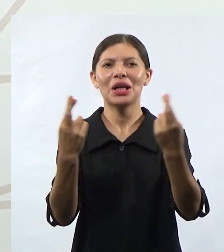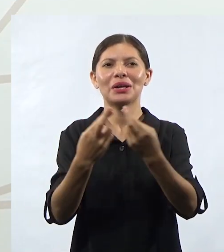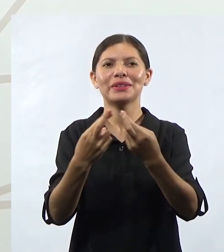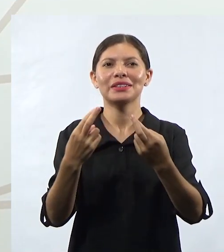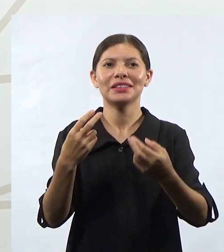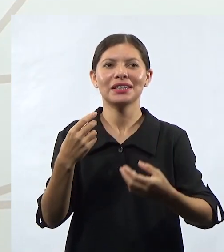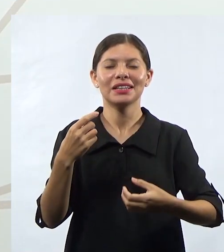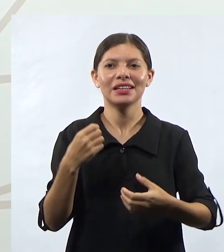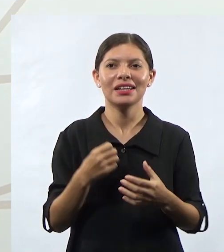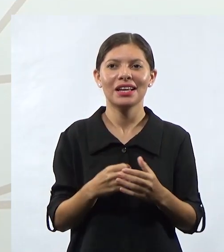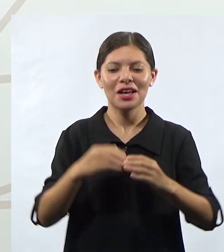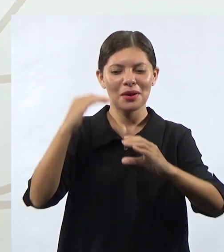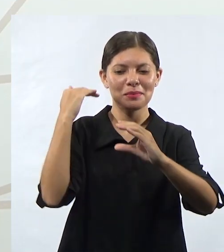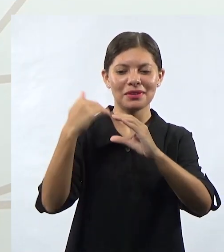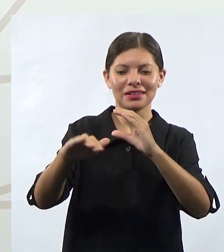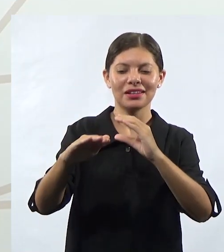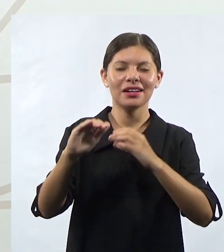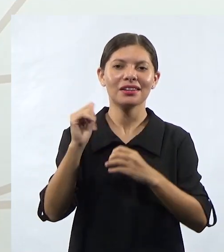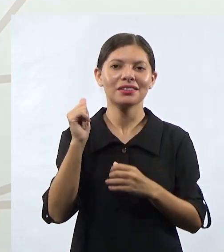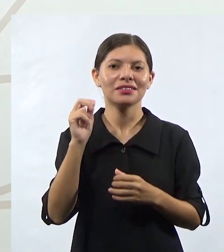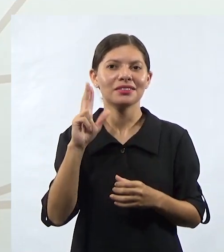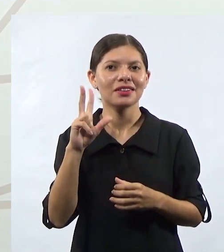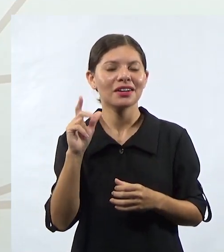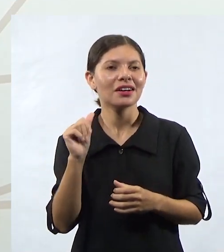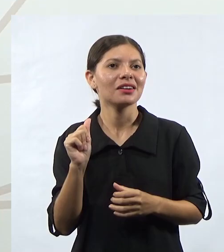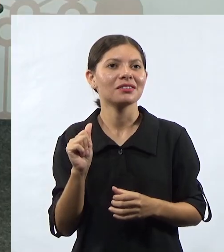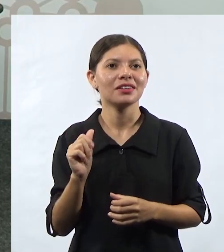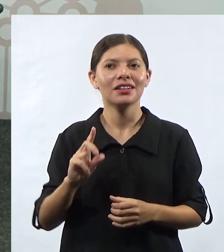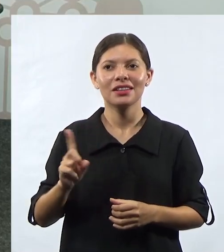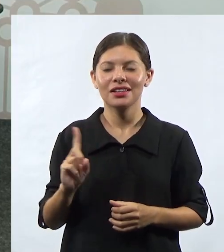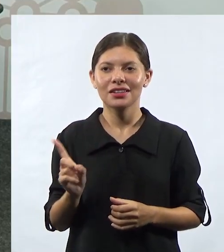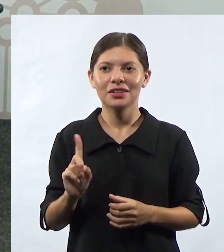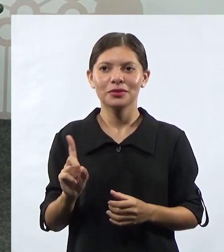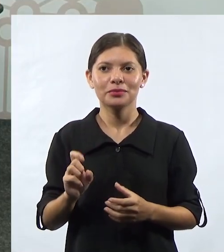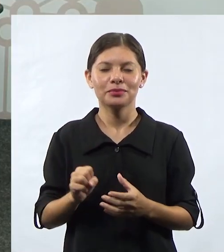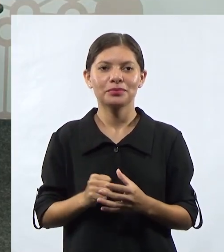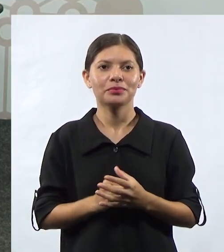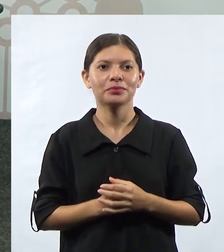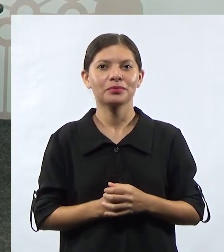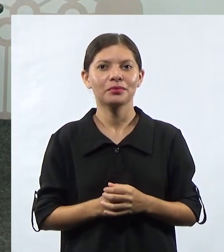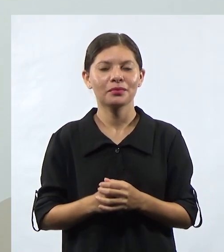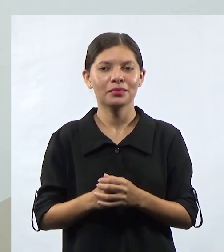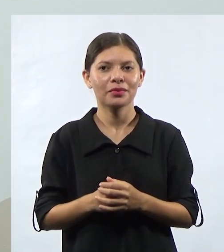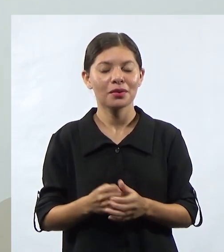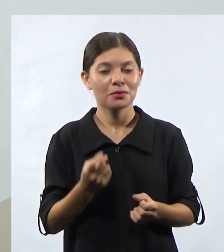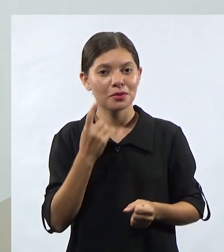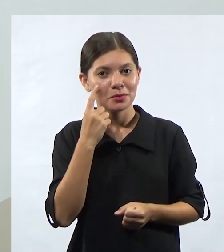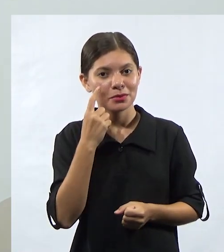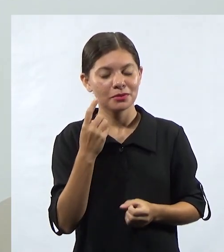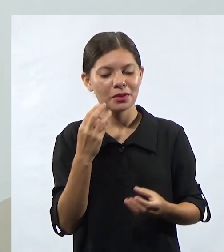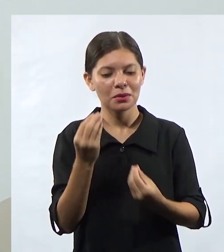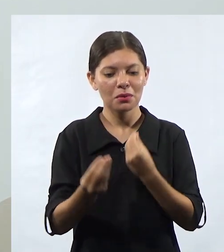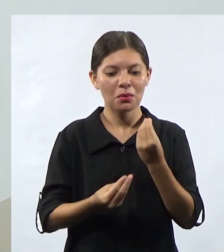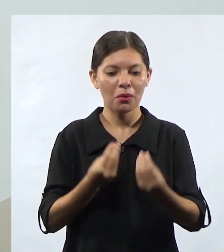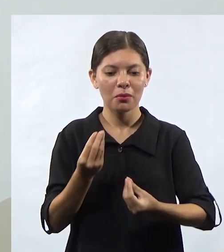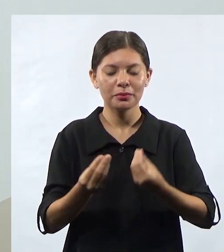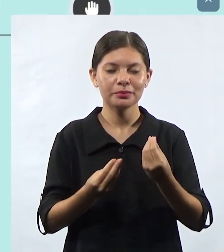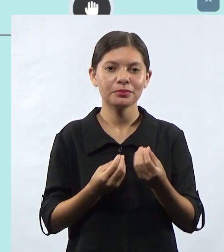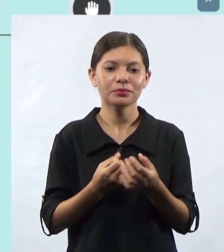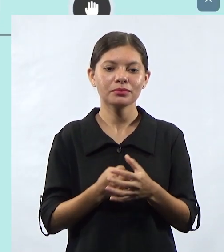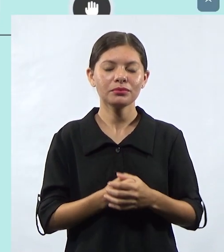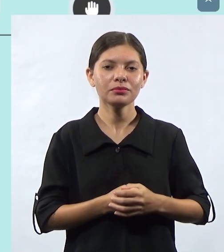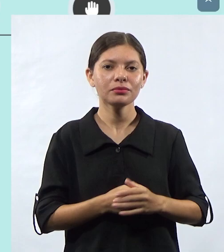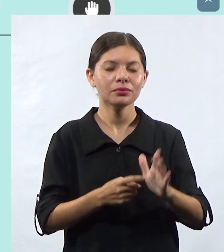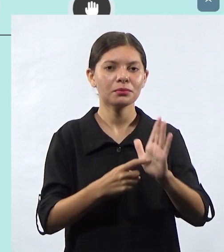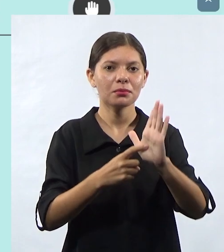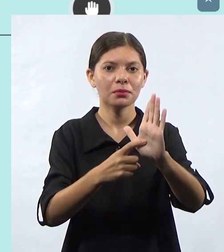professora Anabela. Não. Acho que não é bem assim, não. Vamos ver aqui como é que a gente pode consolidar esses dados. Acompanha